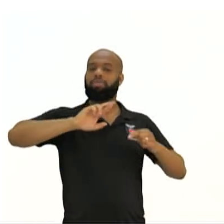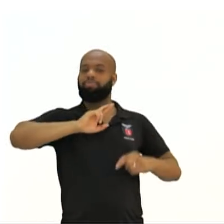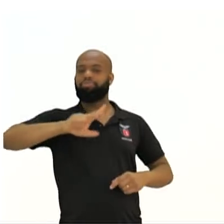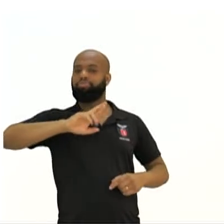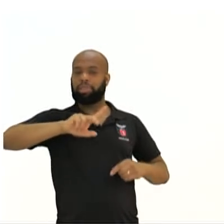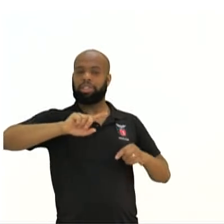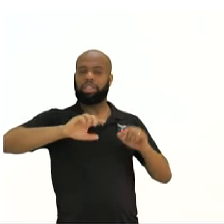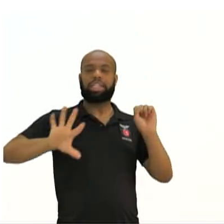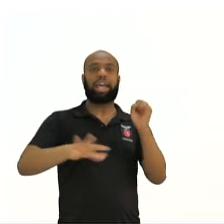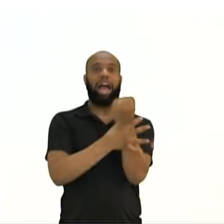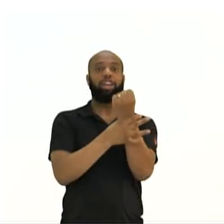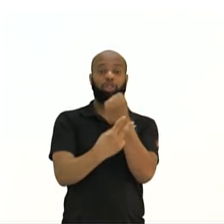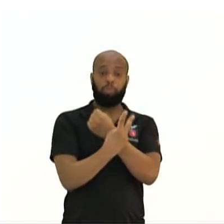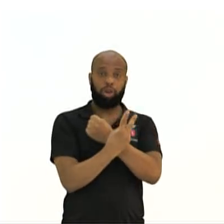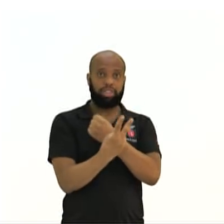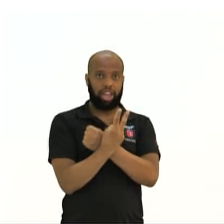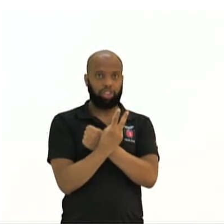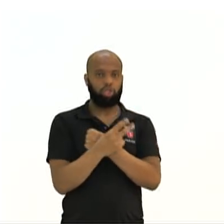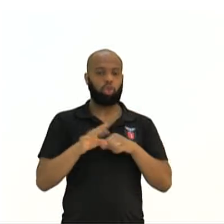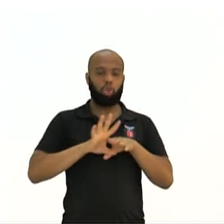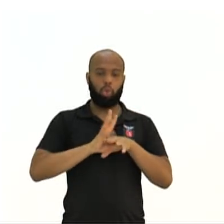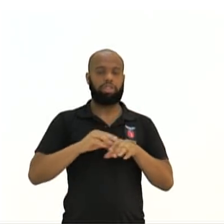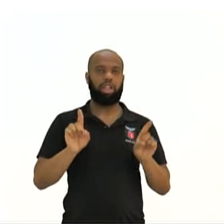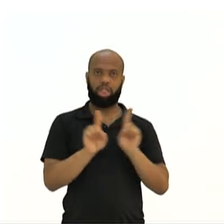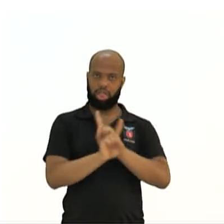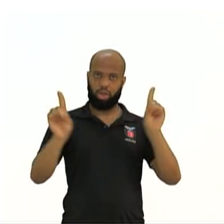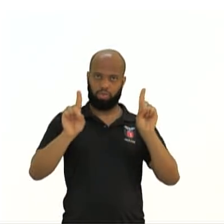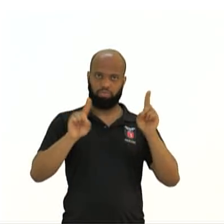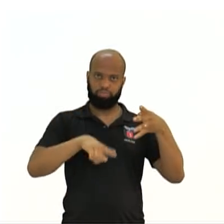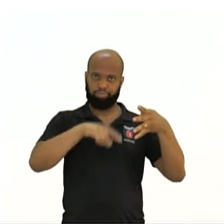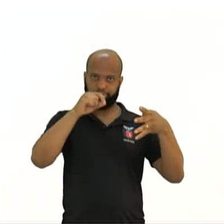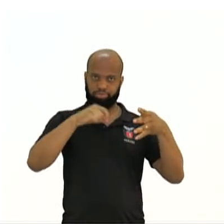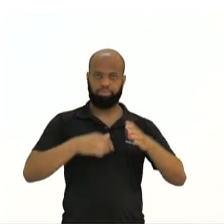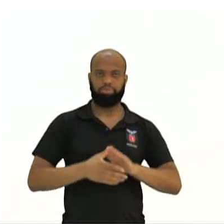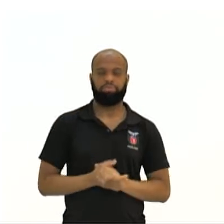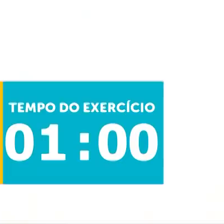não garante proteção. Vamos lá responder aí?